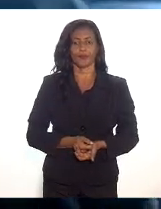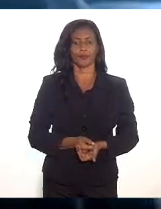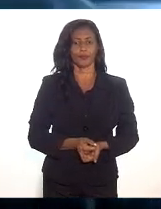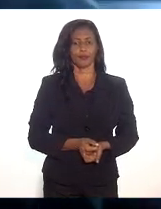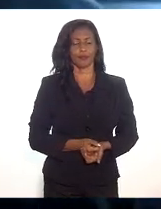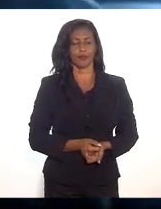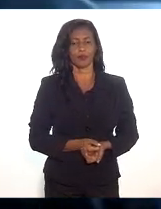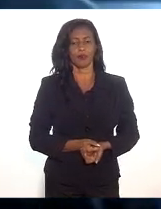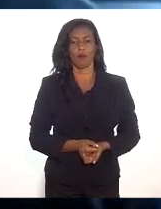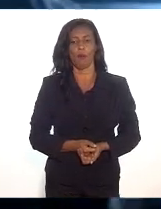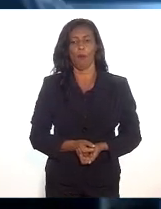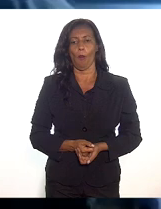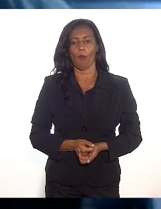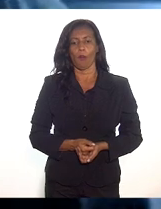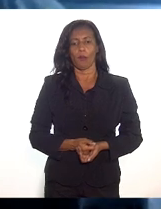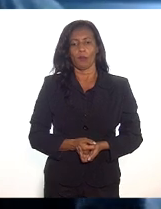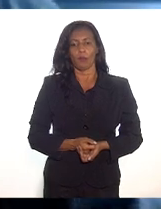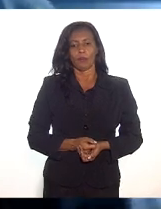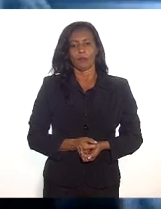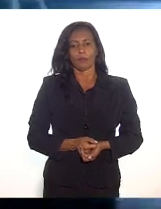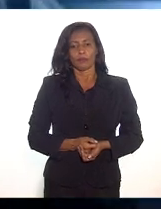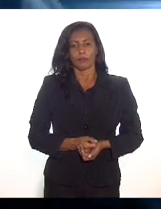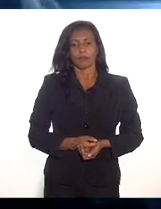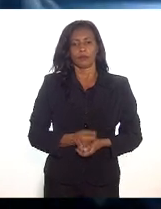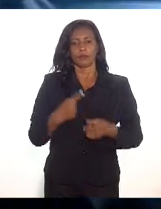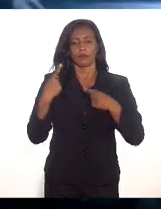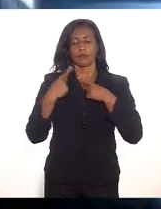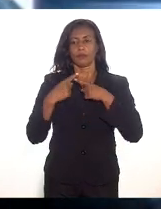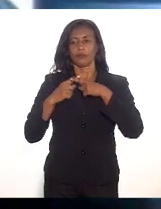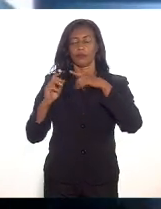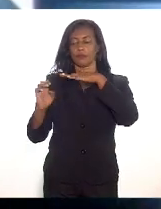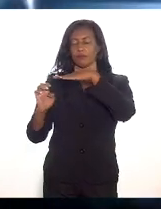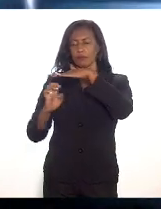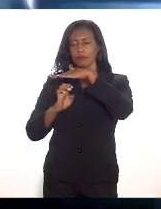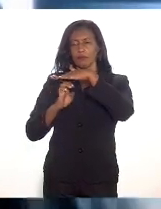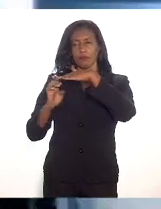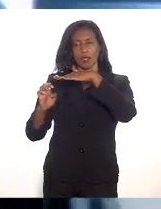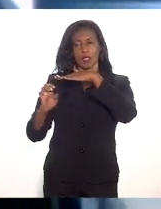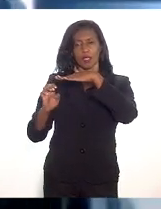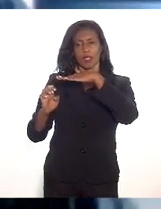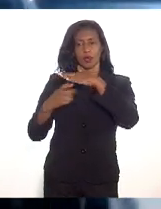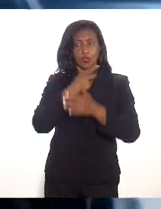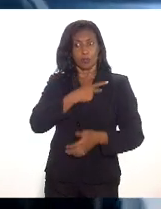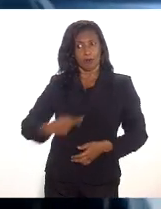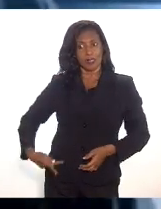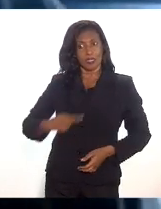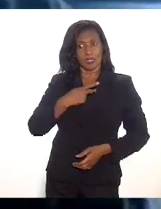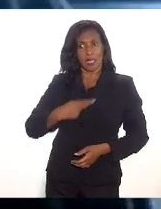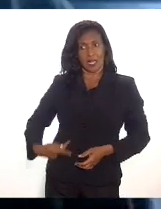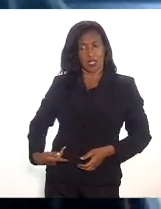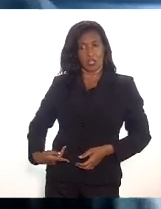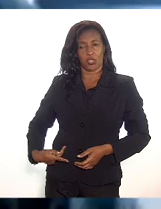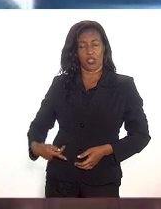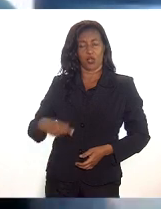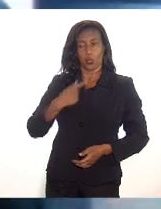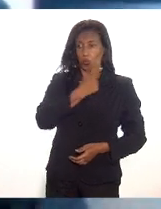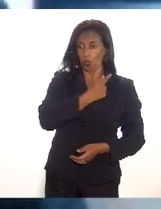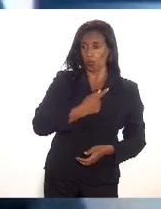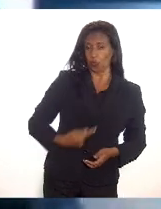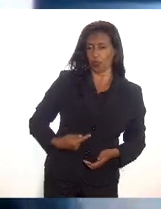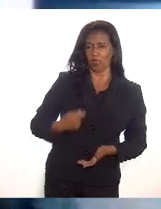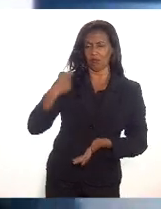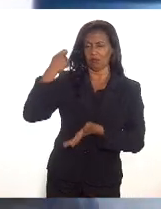Por que que a SEDAI, não os trabalhadores, por que que as presidências da SEDAI e os governos resistiam tanto